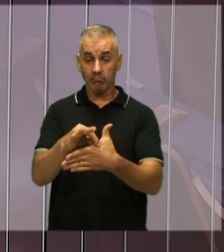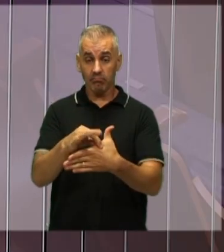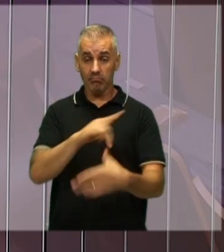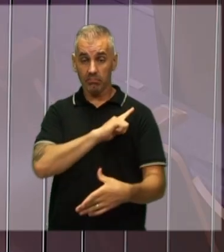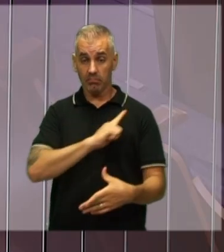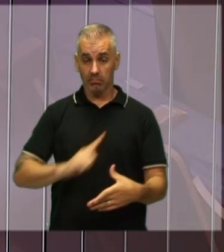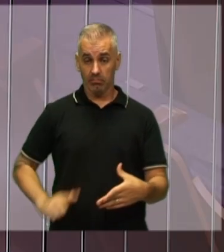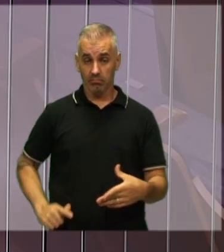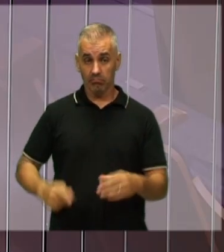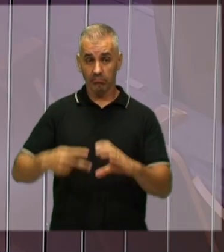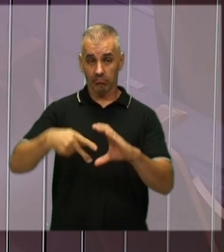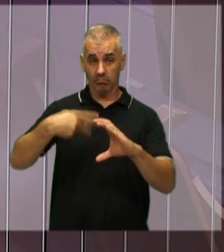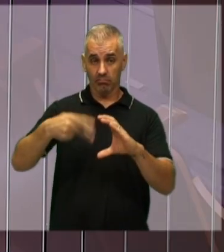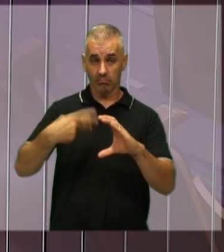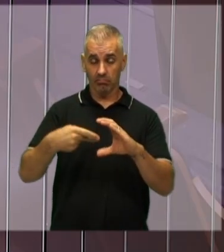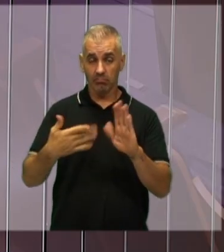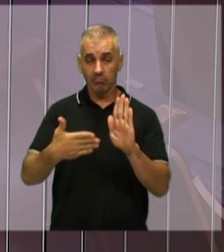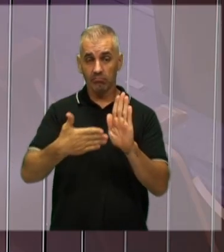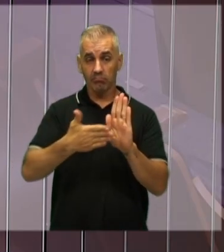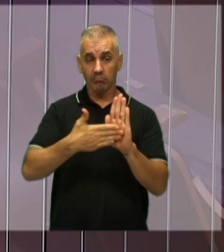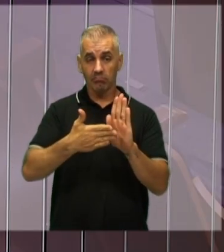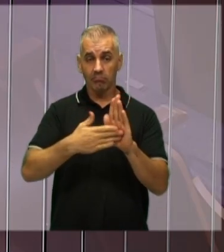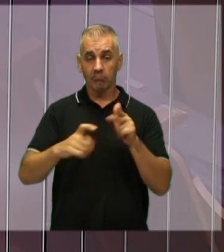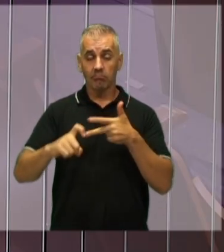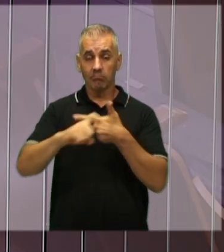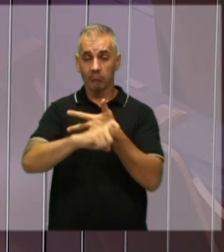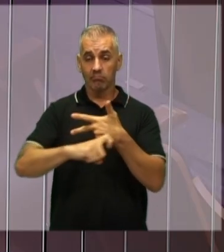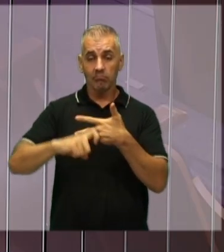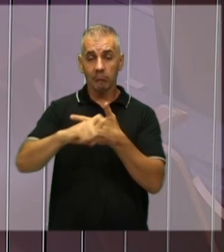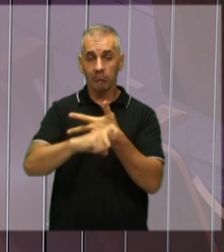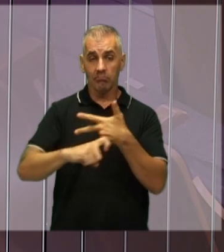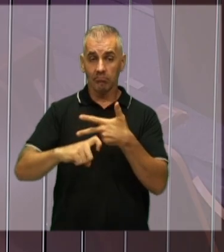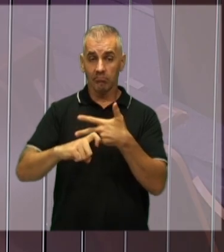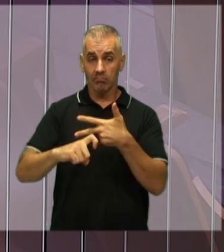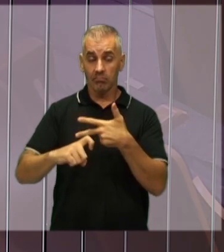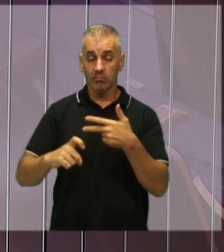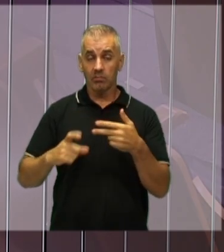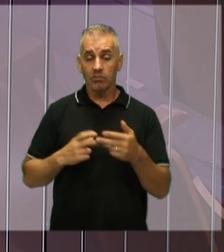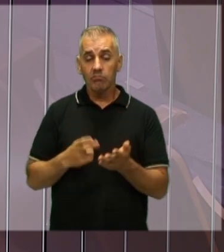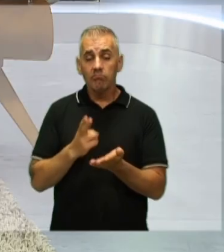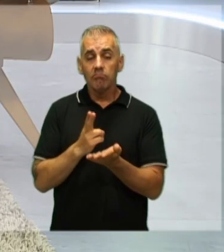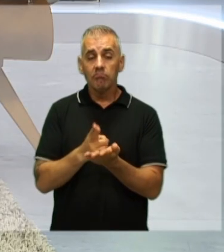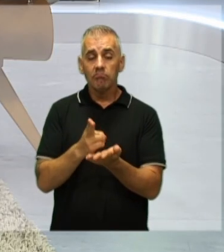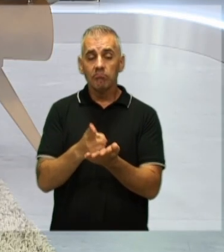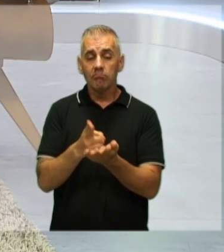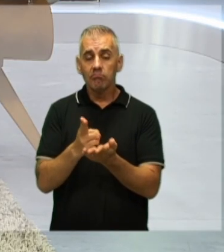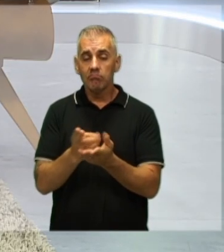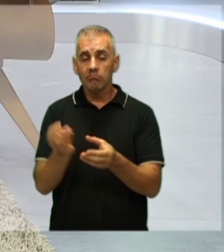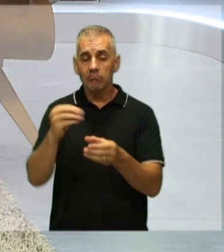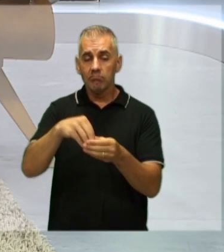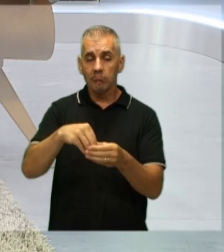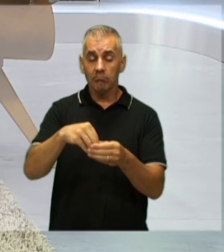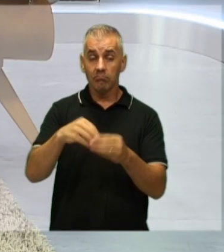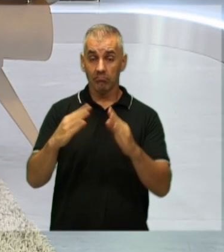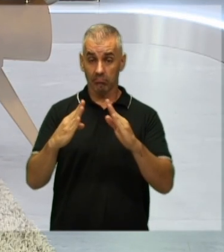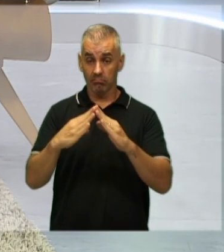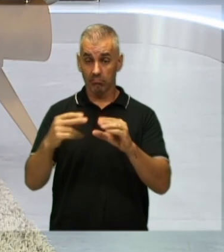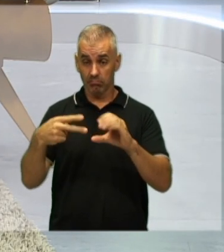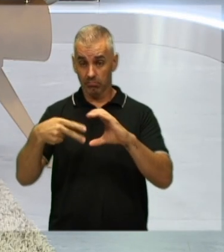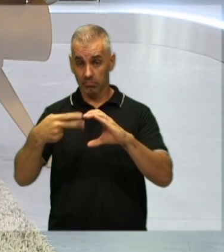acredita que a pauta enviada pelo Executivo Municipal deve andar tranquilamente na casa? Eu acredito que sim,